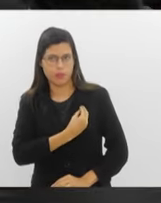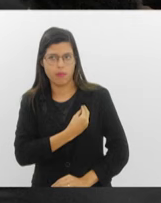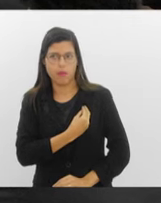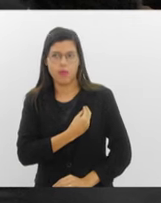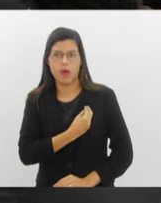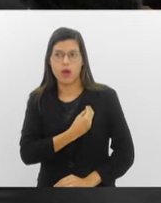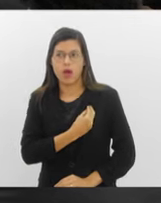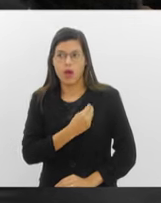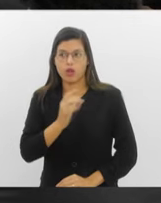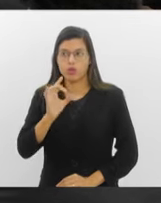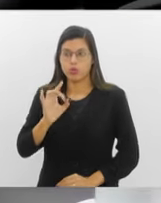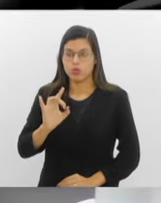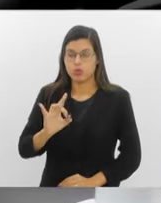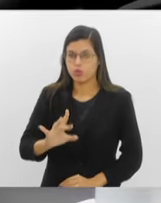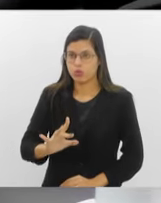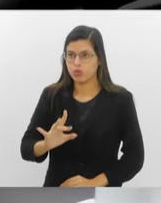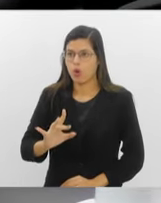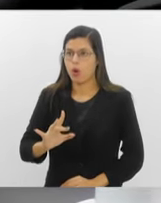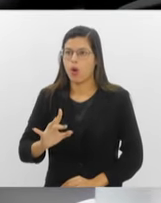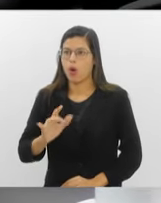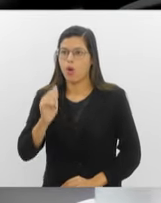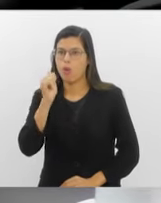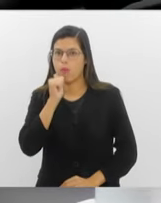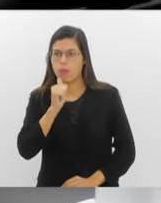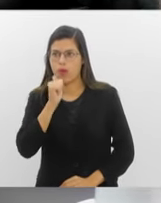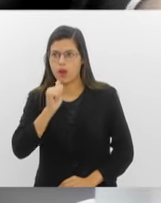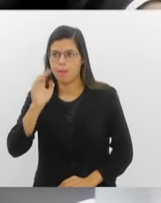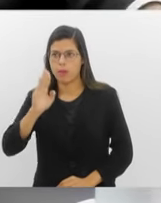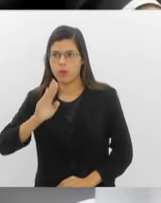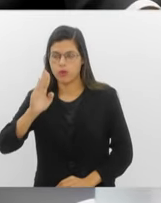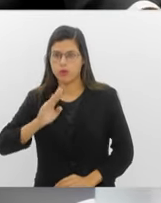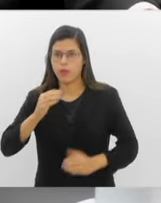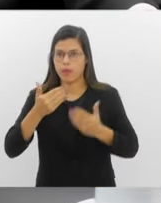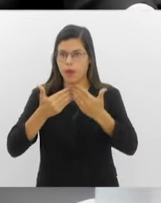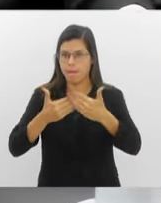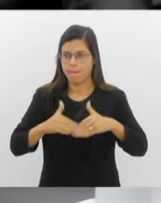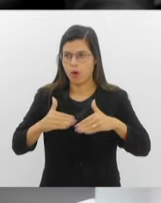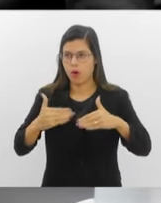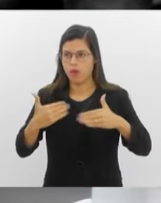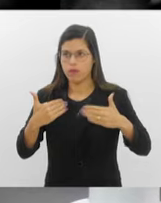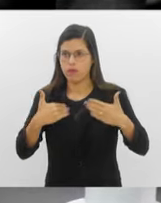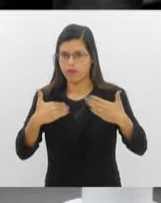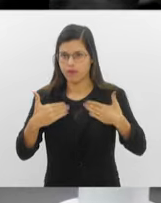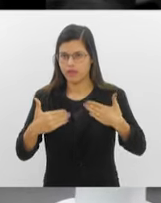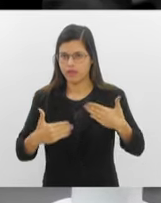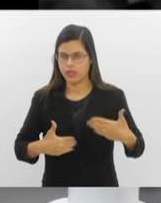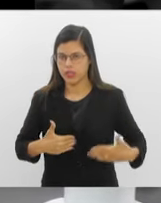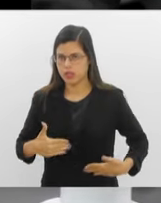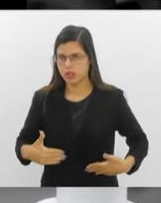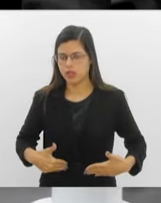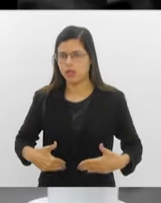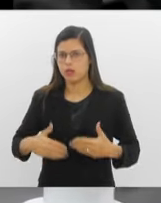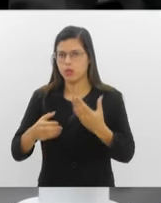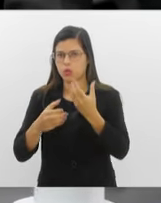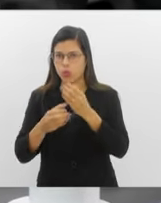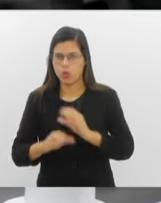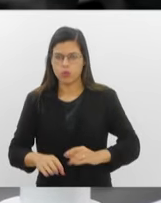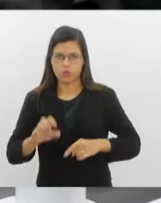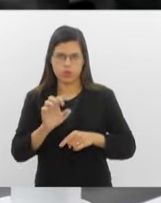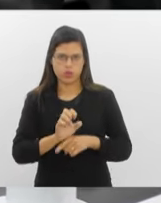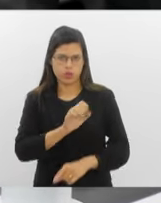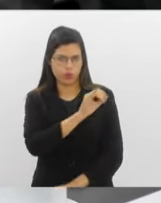exclusivamente com candidatas do sexo biológico feminino nas provas físicas dos concursos públicos do Estado do Rio de